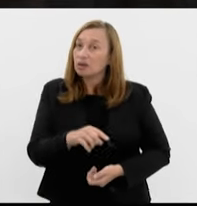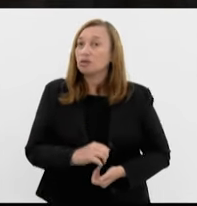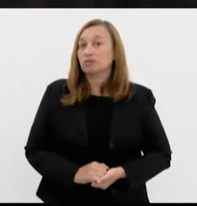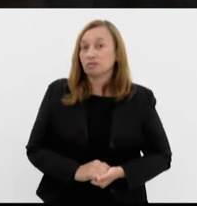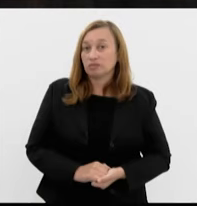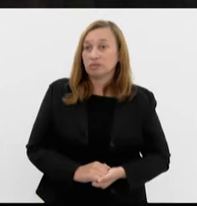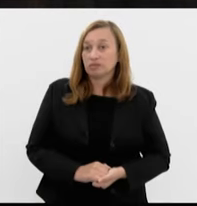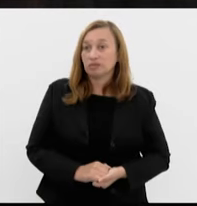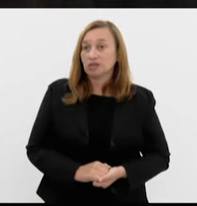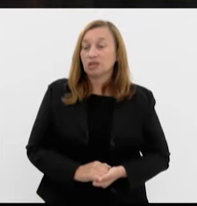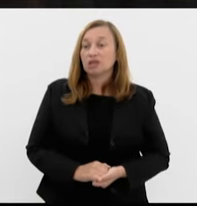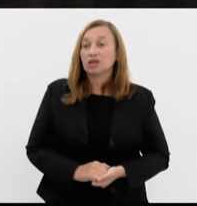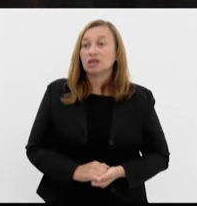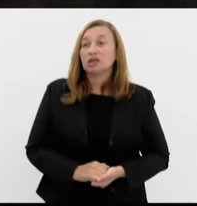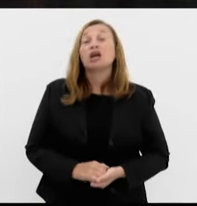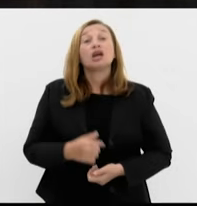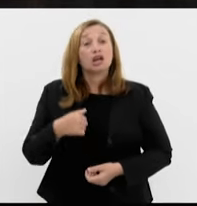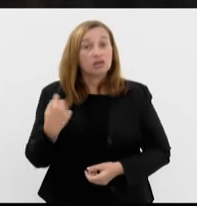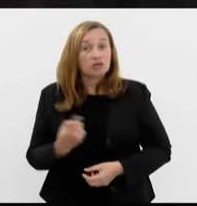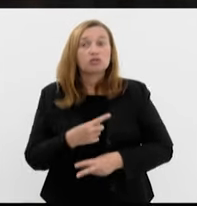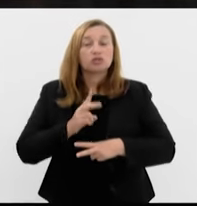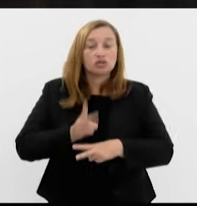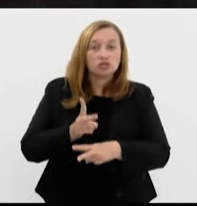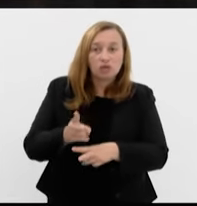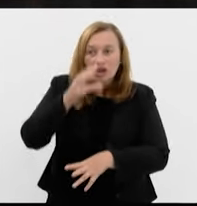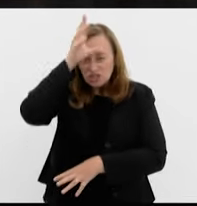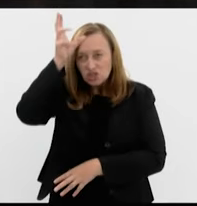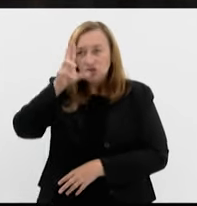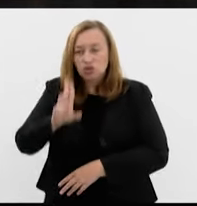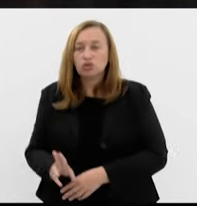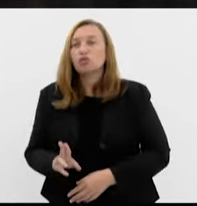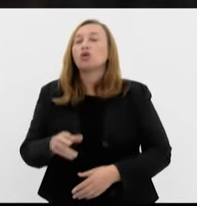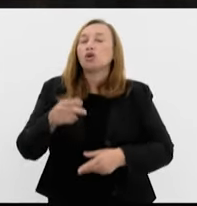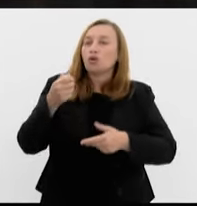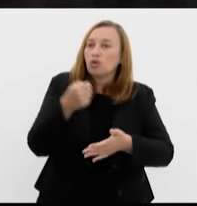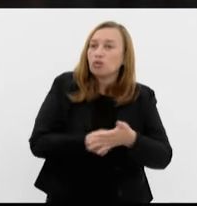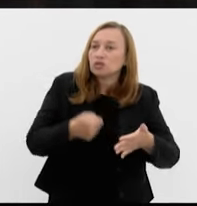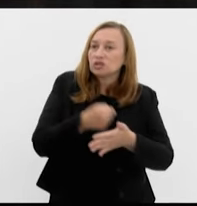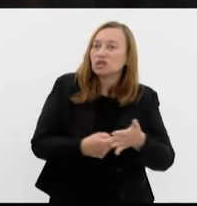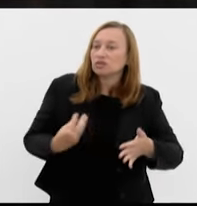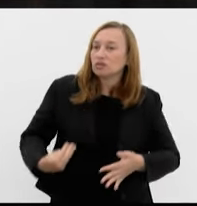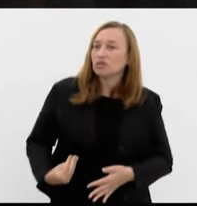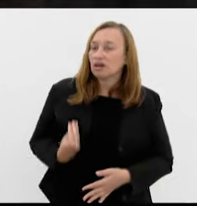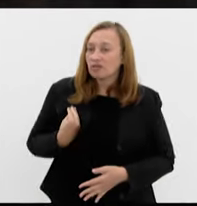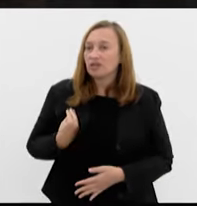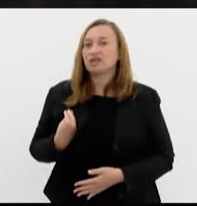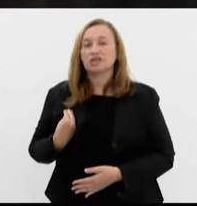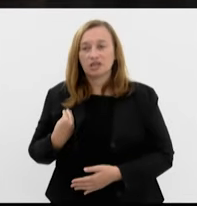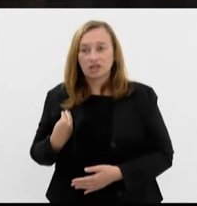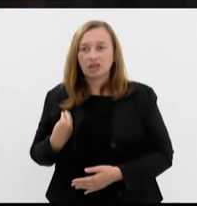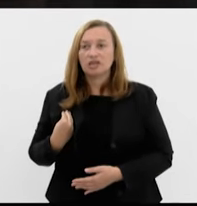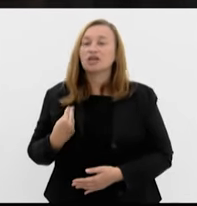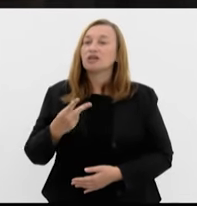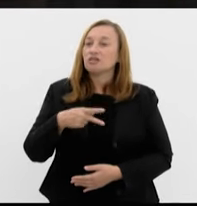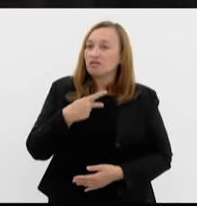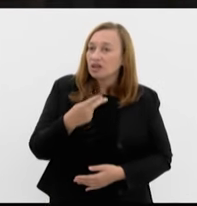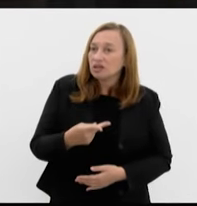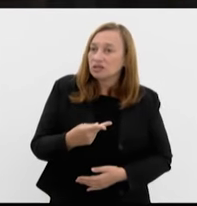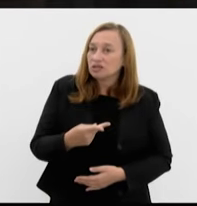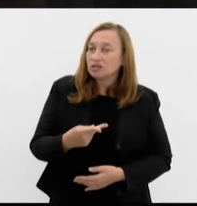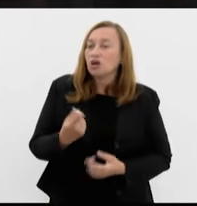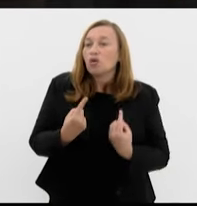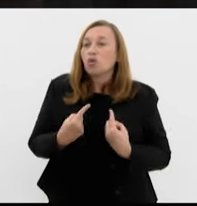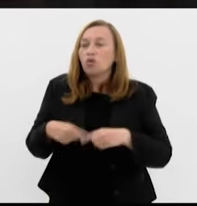técnica e vamos continuar tij cada vez mais lutando em favor da vida elevando a nossa voz